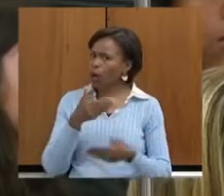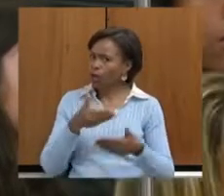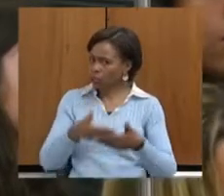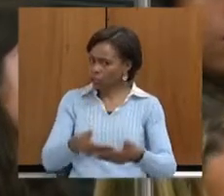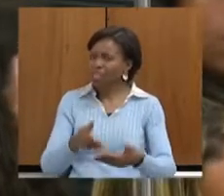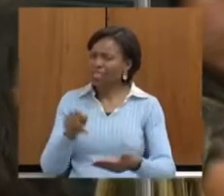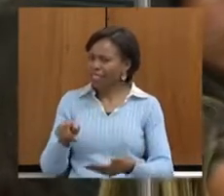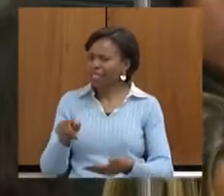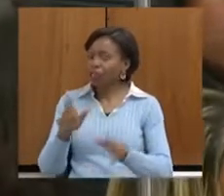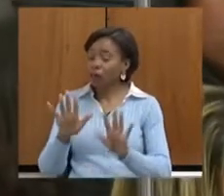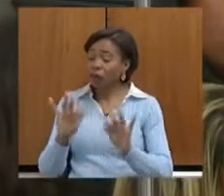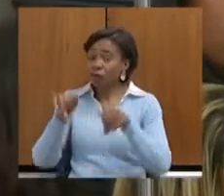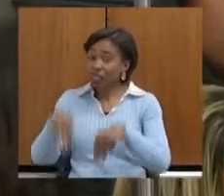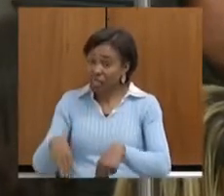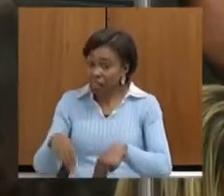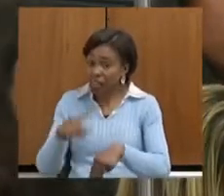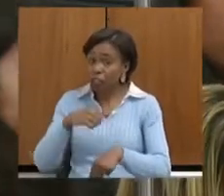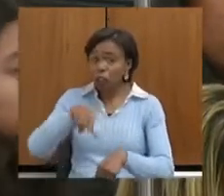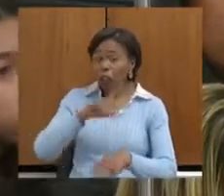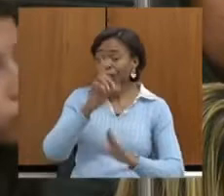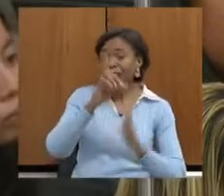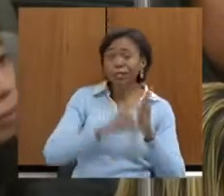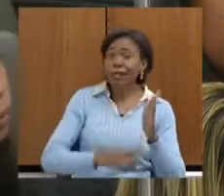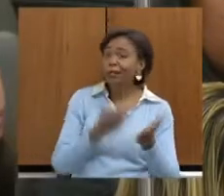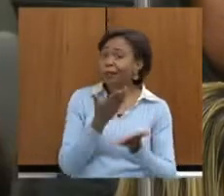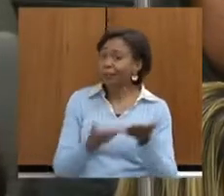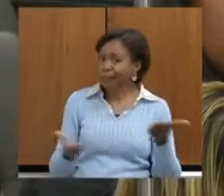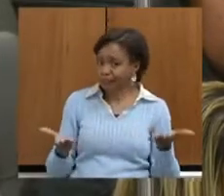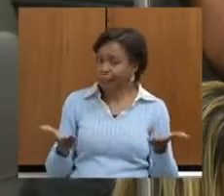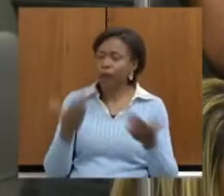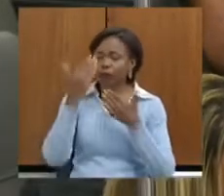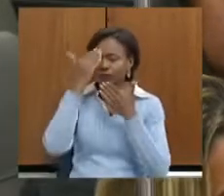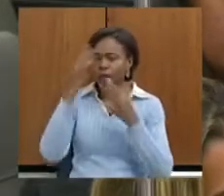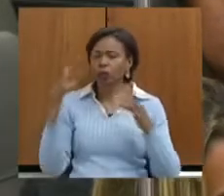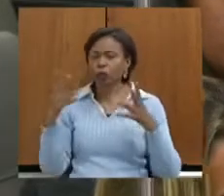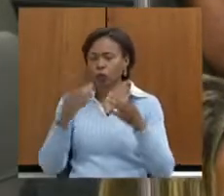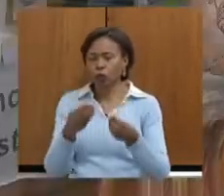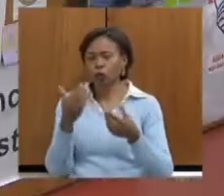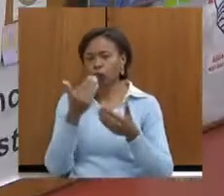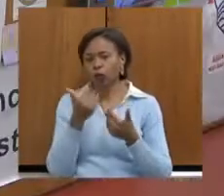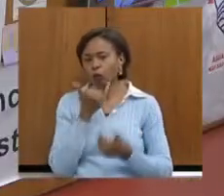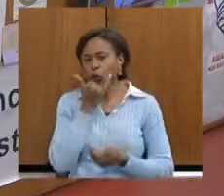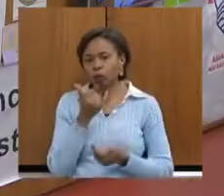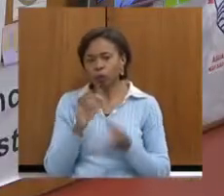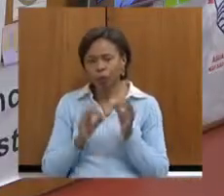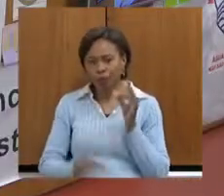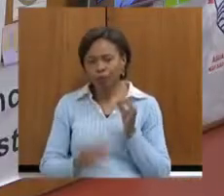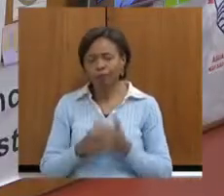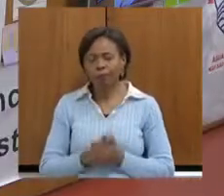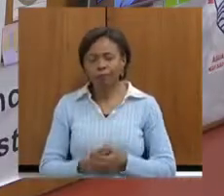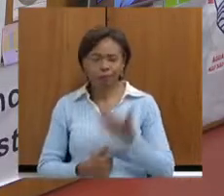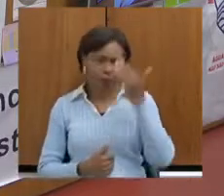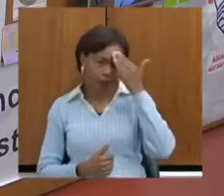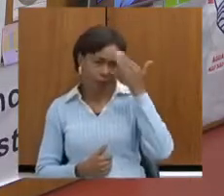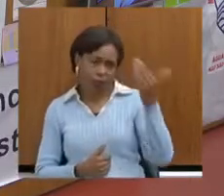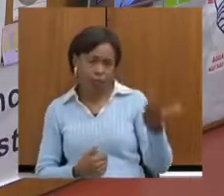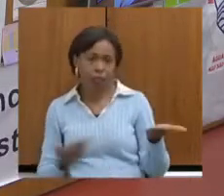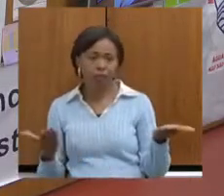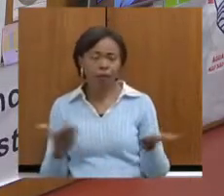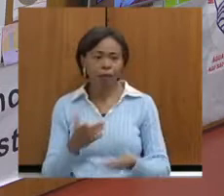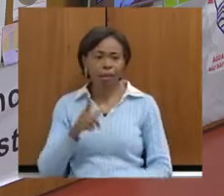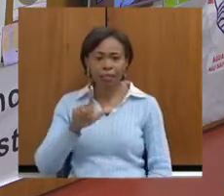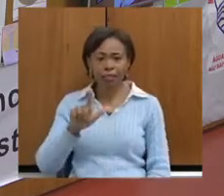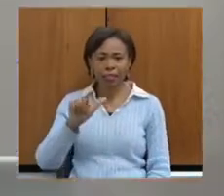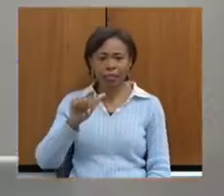encerrar quando nós assustar nós não tem direito a vai ter direito a nada muito obrigado a todos desculpa da minha Obrigada vamos chamar Laís